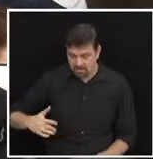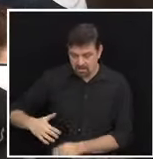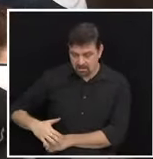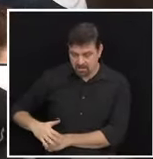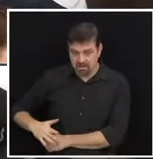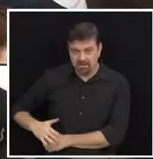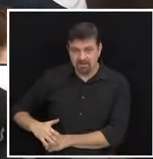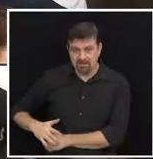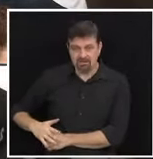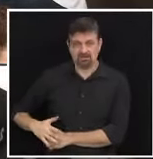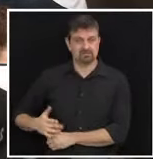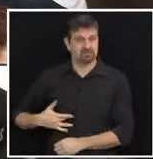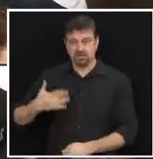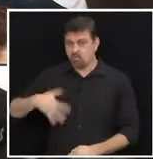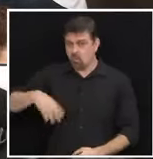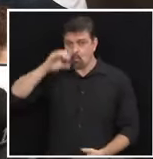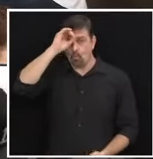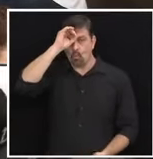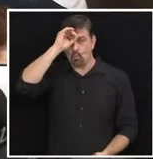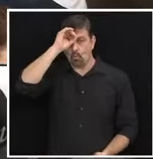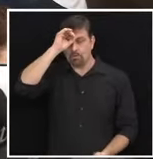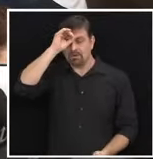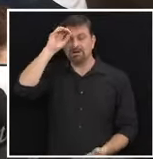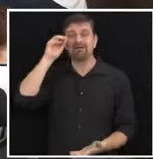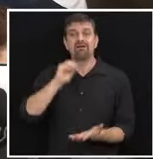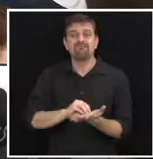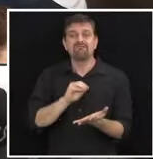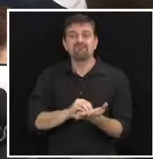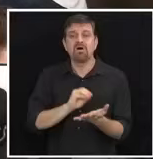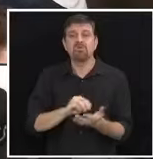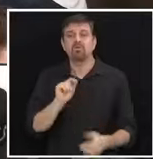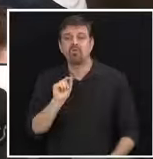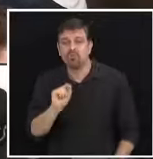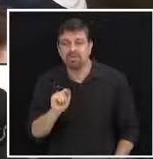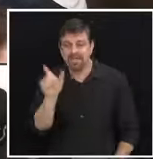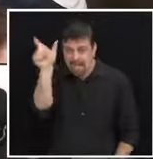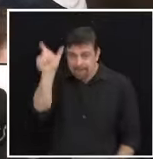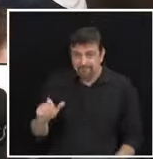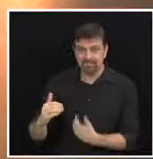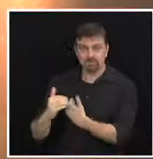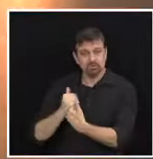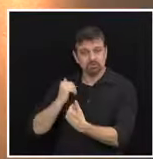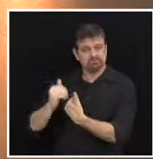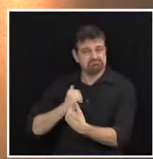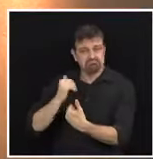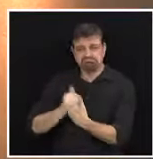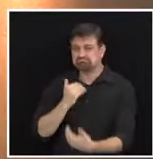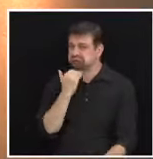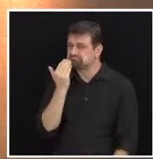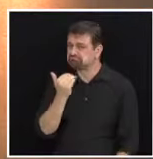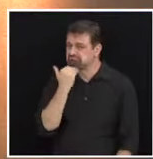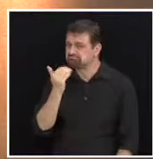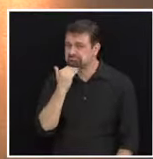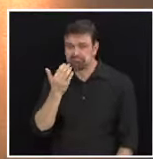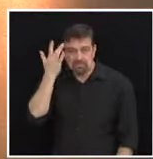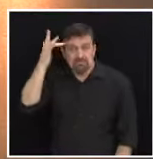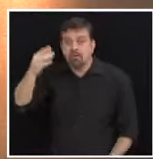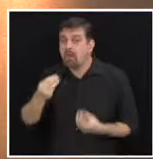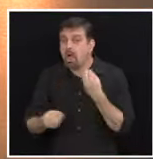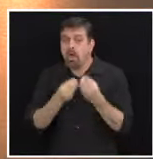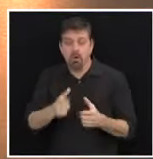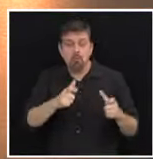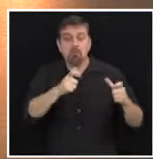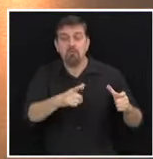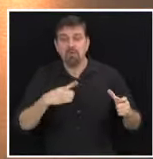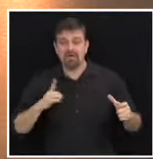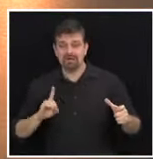conhecimento. Aí eu senti falta, na época, de alguém que me orientasse, que me indicasse alguns caminhos.